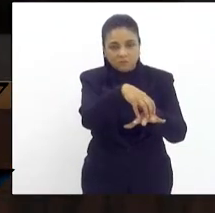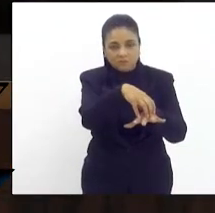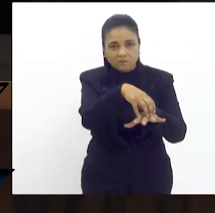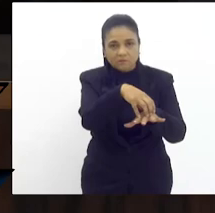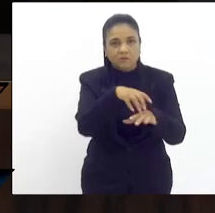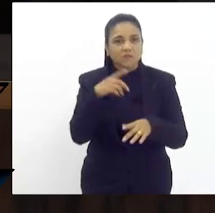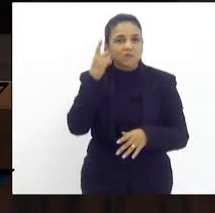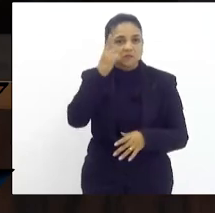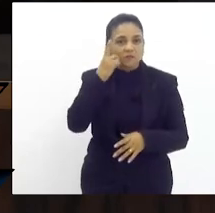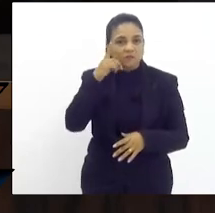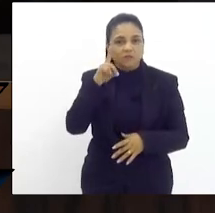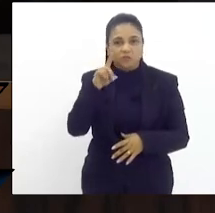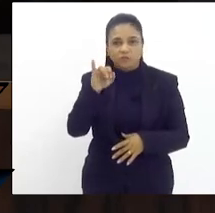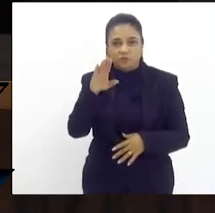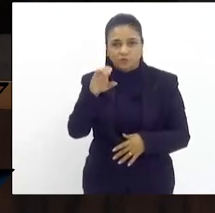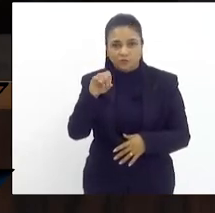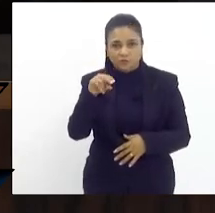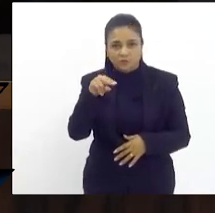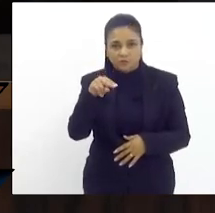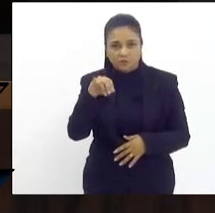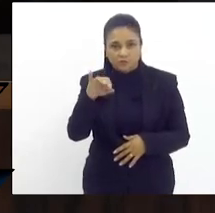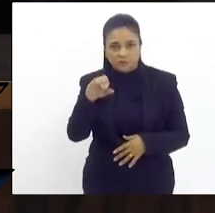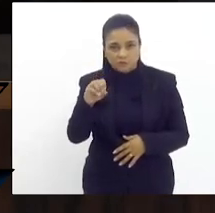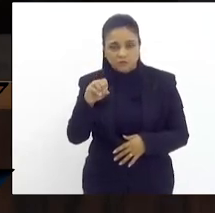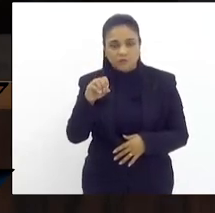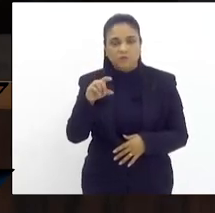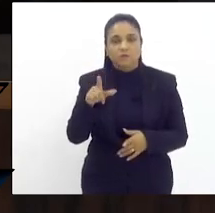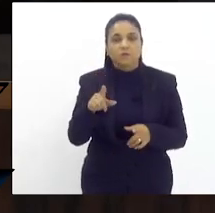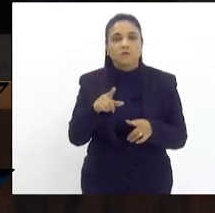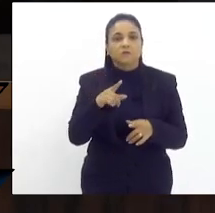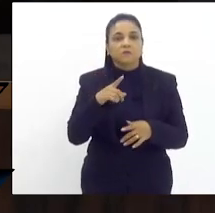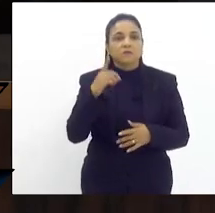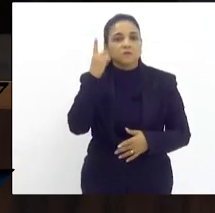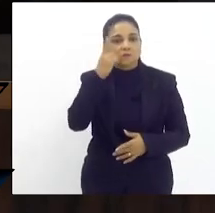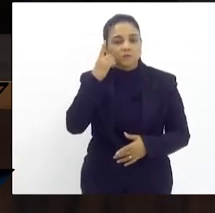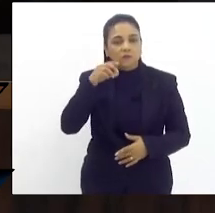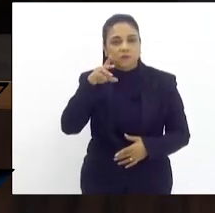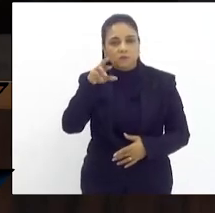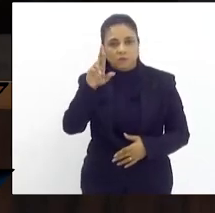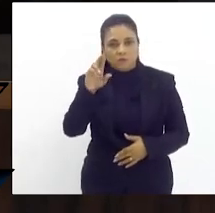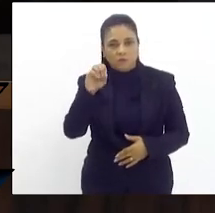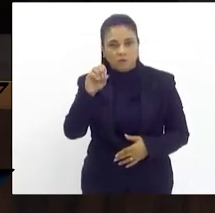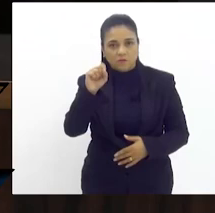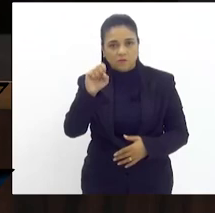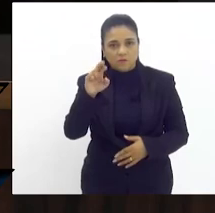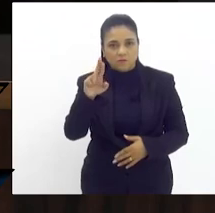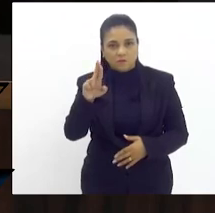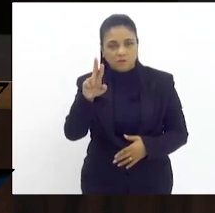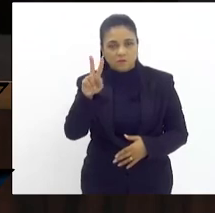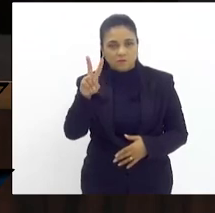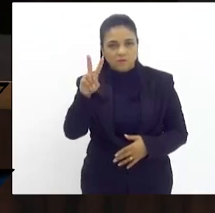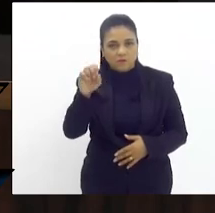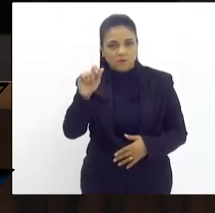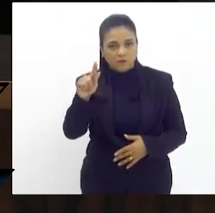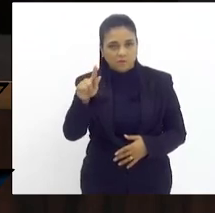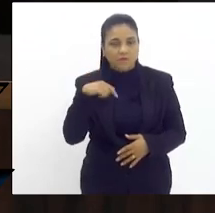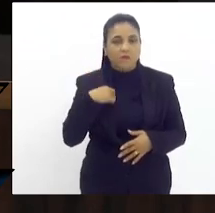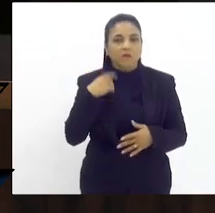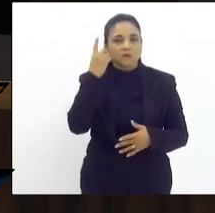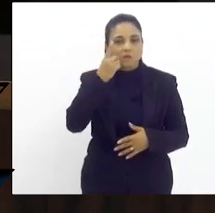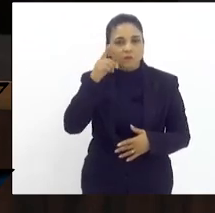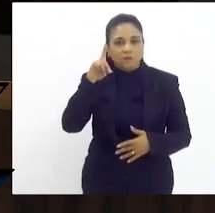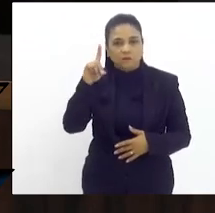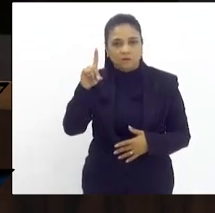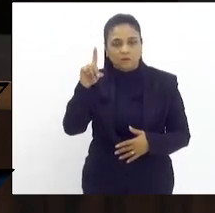Deputado Dionísio Lins Deputado Rosenberg Reis Deputado Dr deodalto